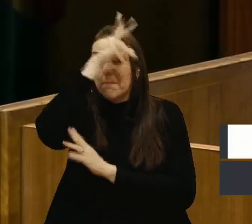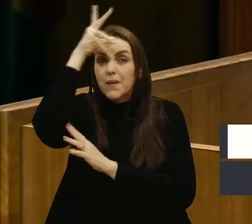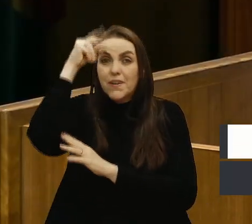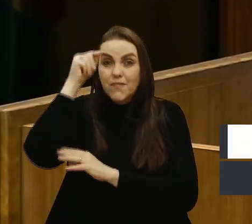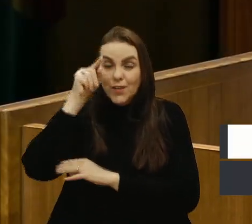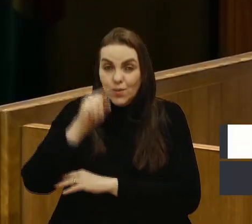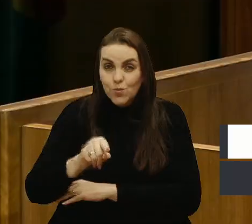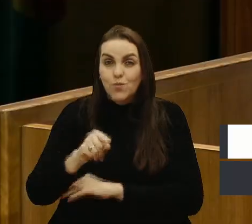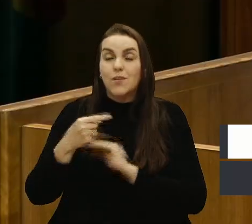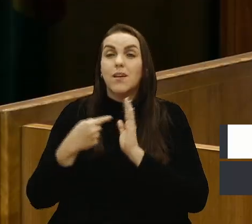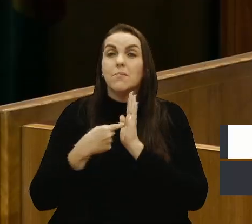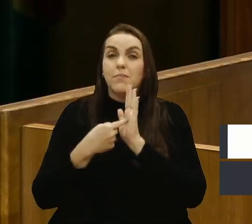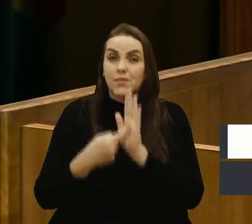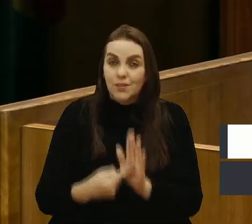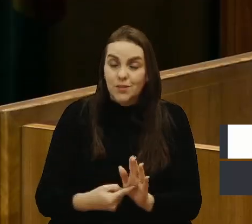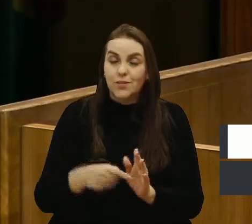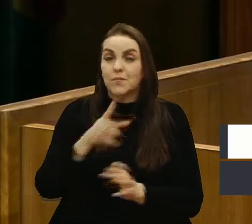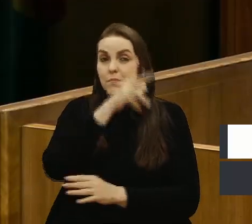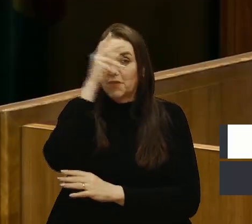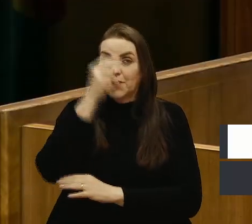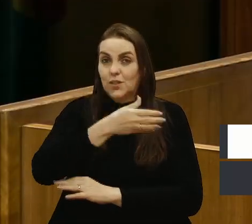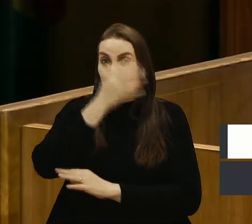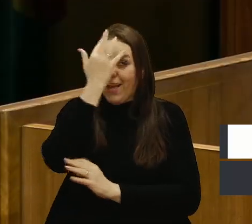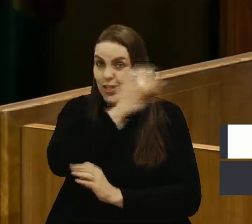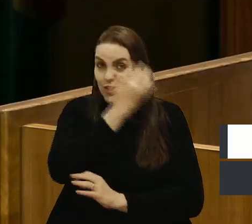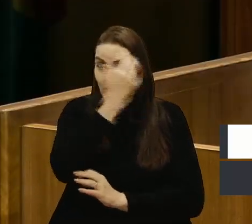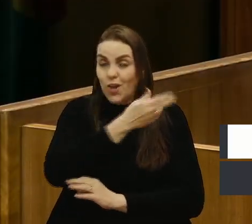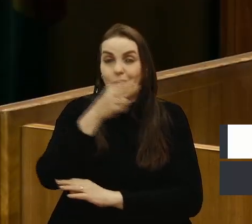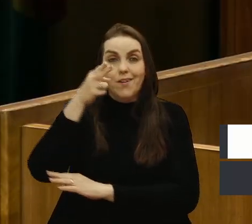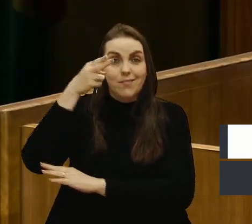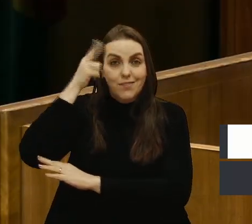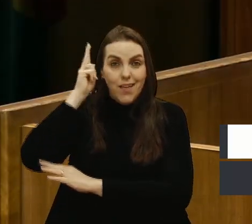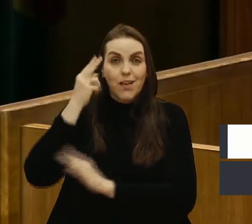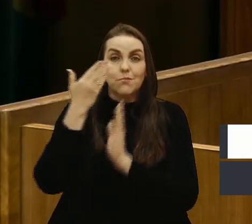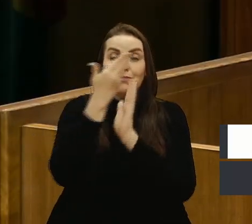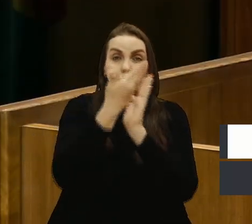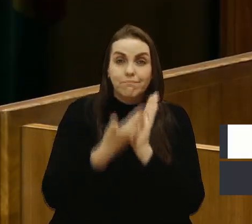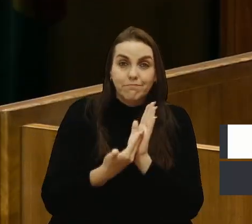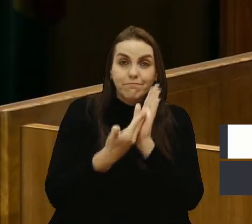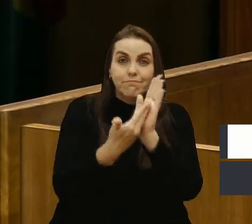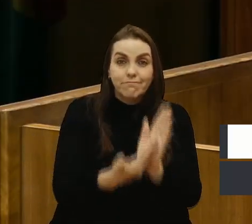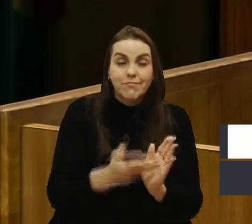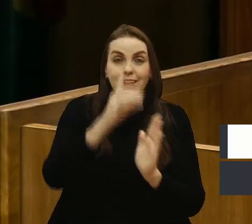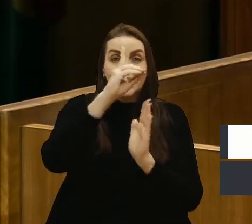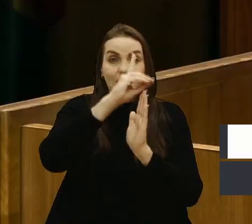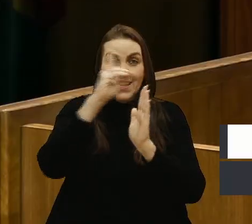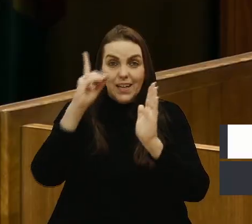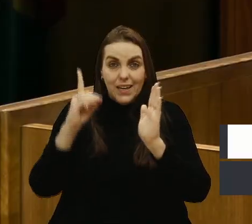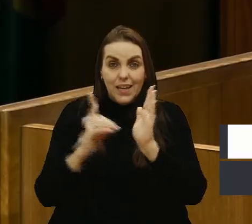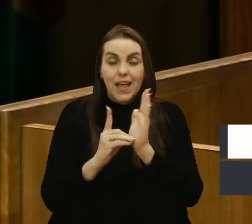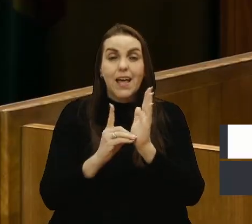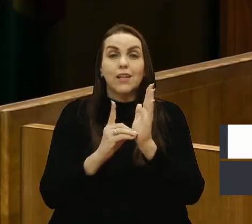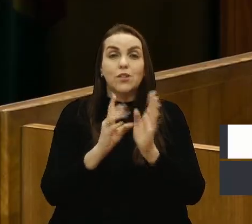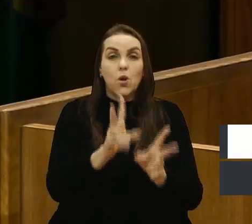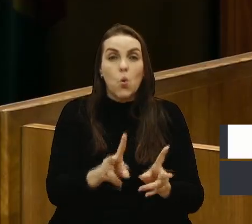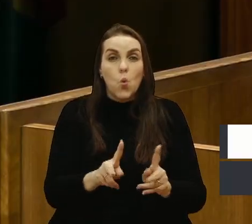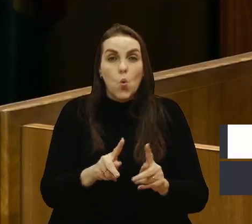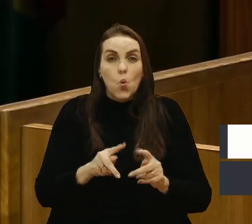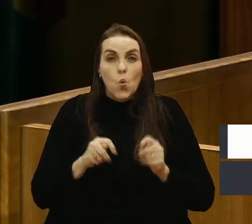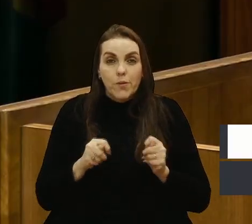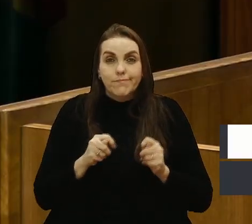que apresentou. O prefeito Adiló, o vice-nesplo e toda a gestão apresentaram um decreto de contenção de